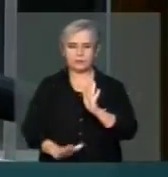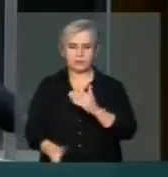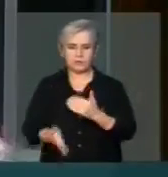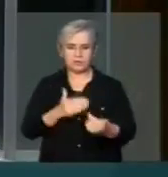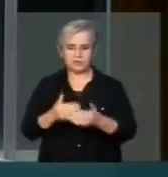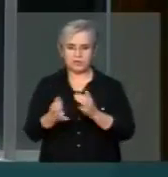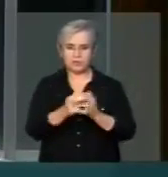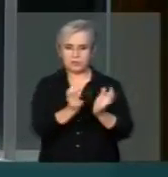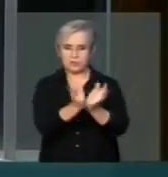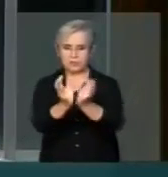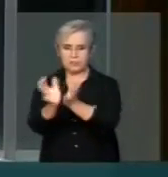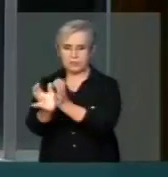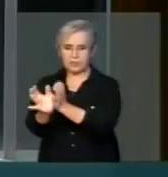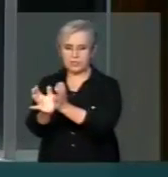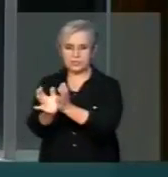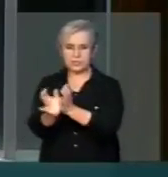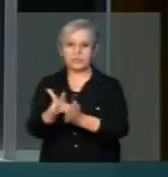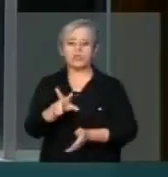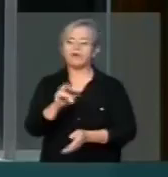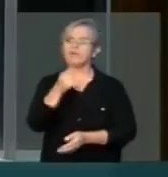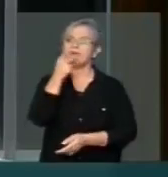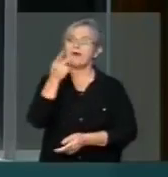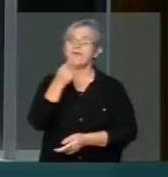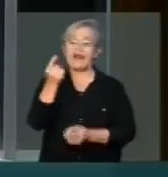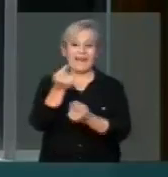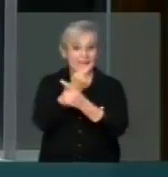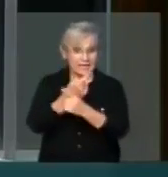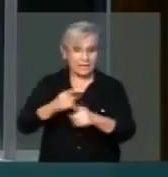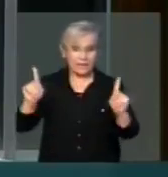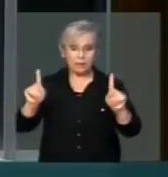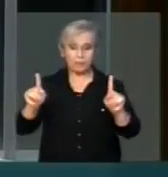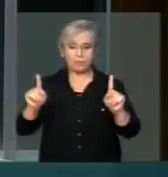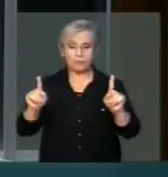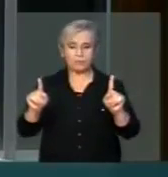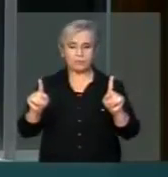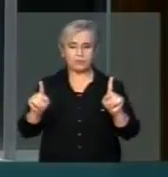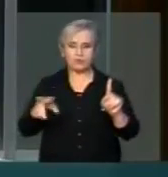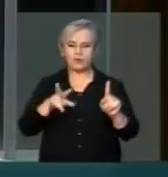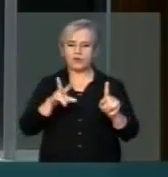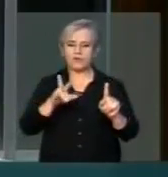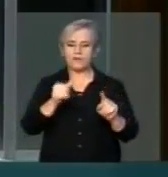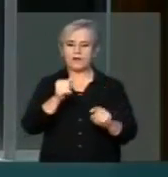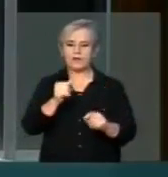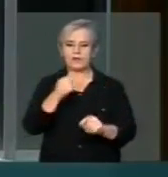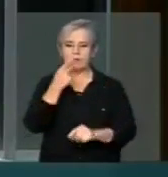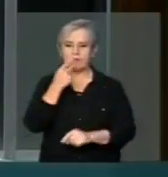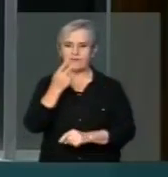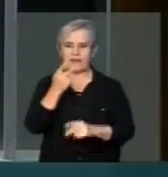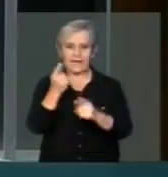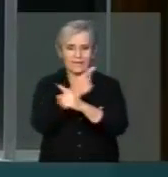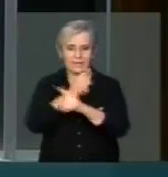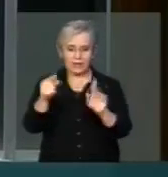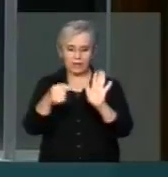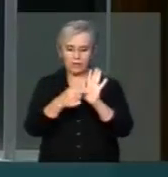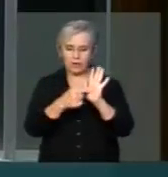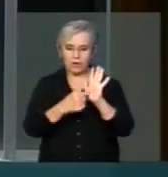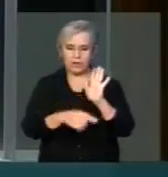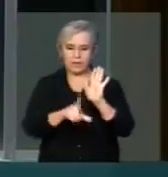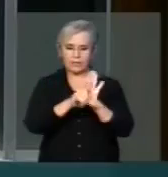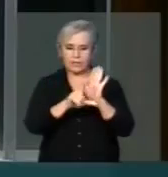de diferença partidária, vai dizer um não ao arbítrio, vai dizer um não a essa que é a lei